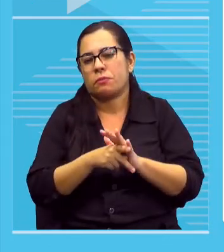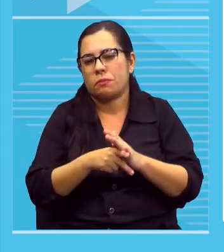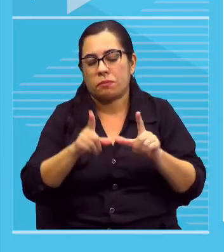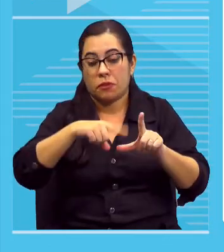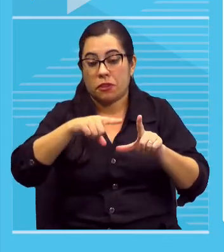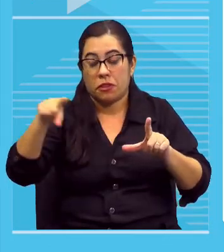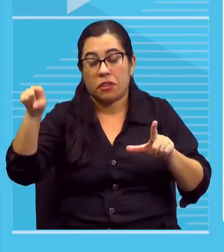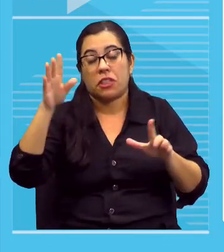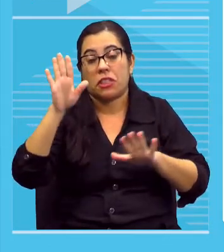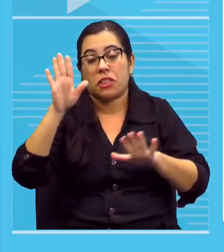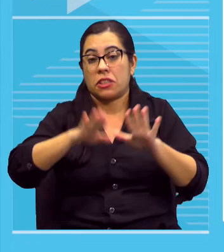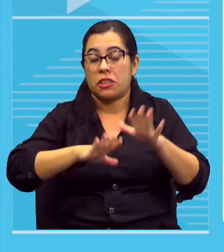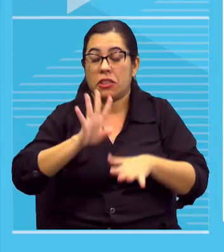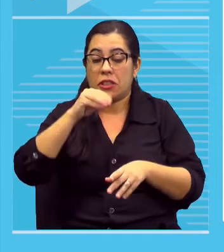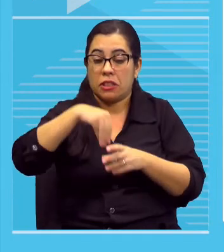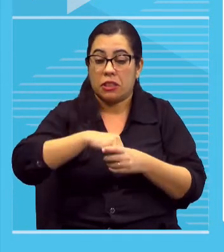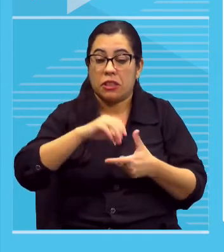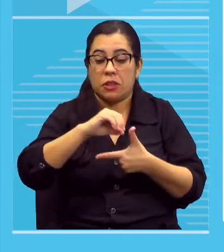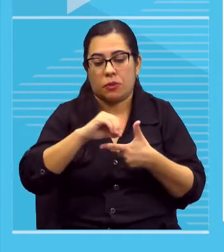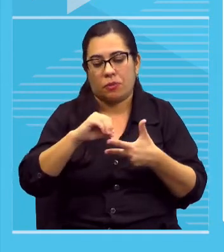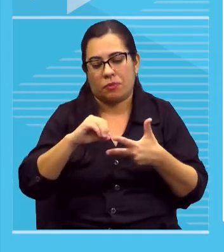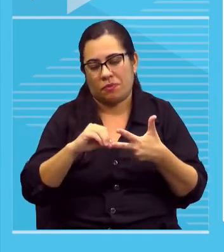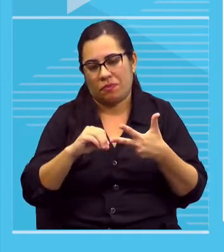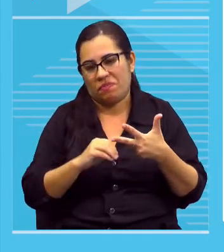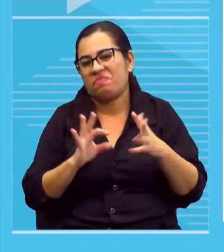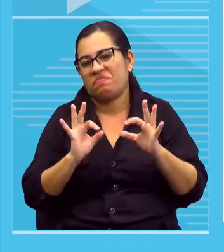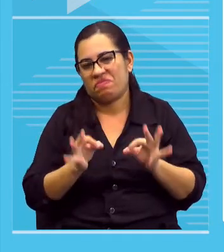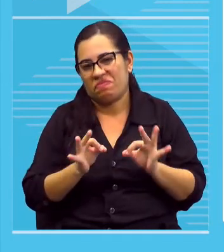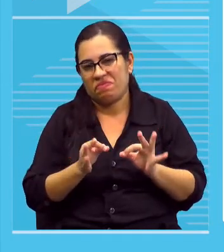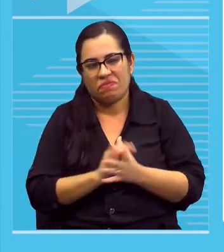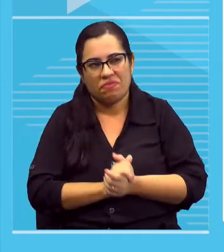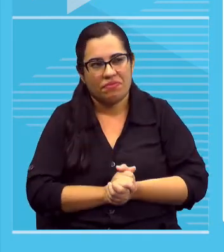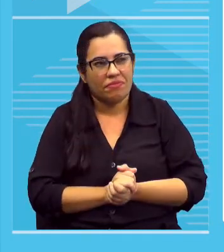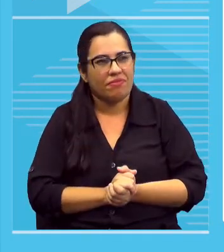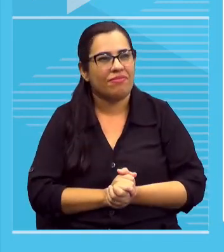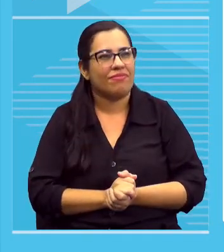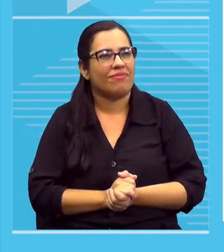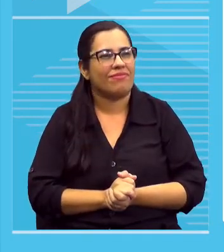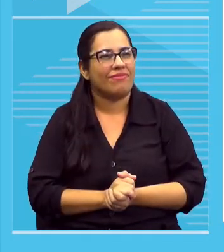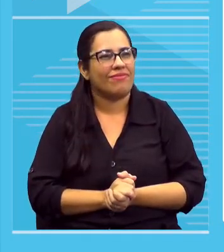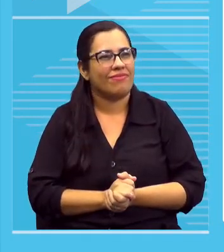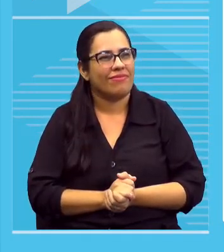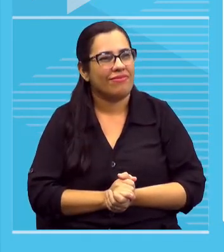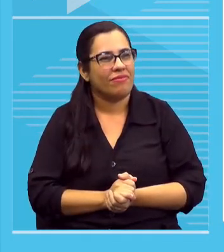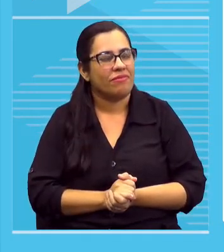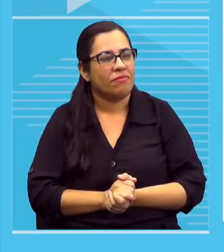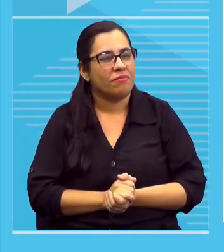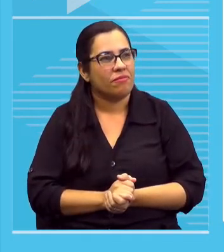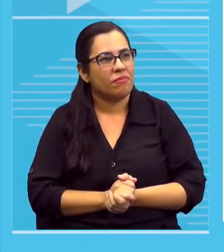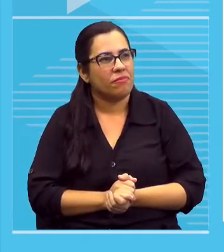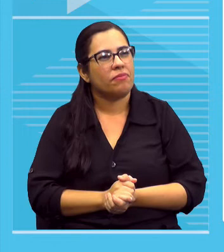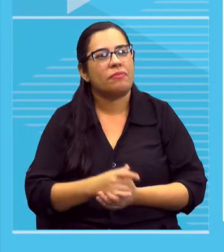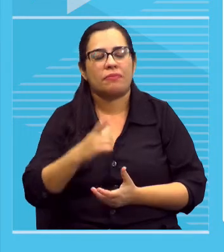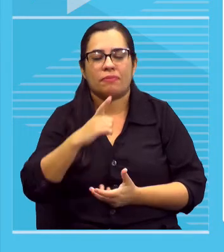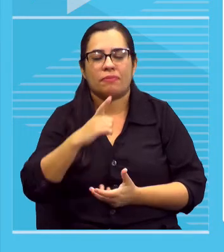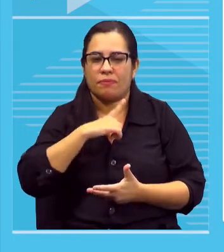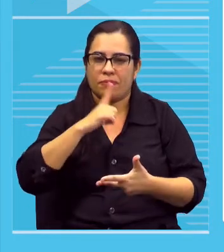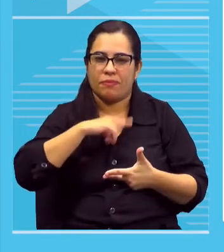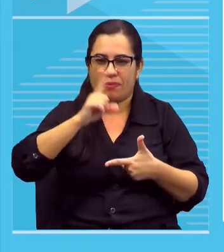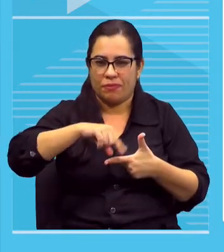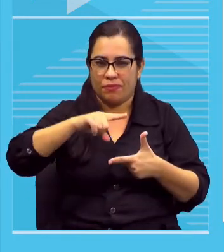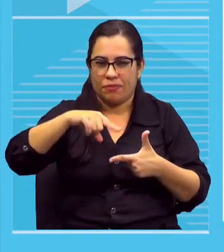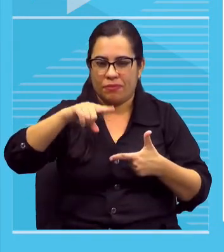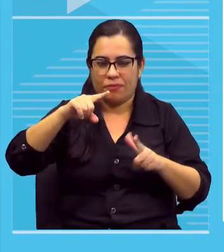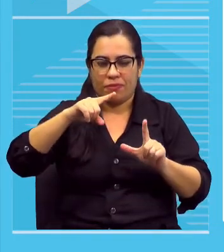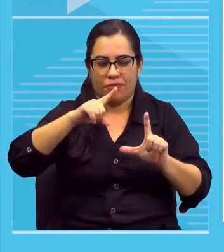se você for atrás não a questão Barney Me espera aí na questão do em mim tem um gráfico né